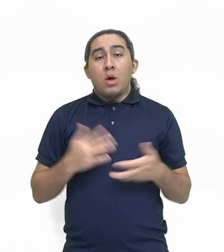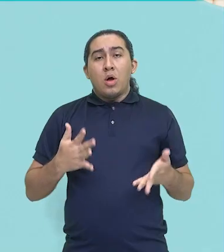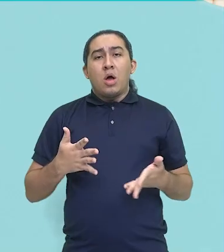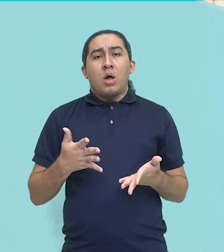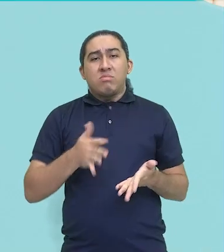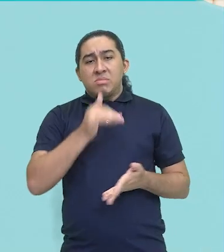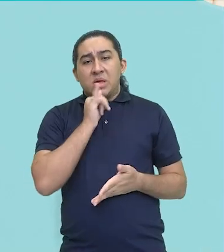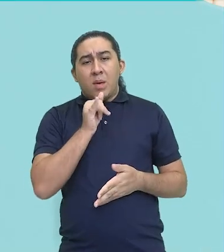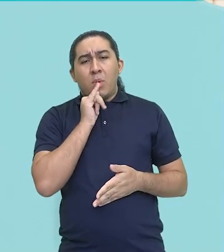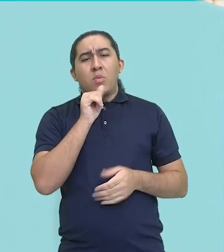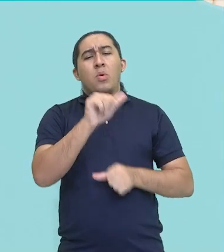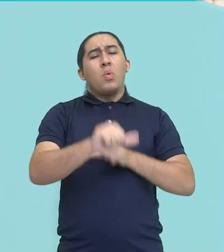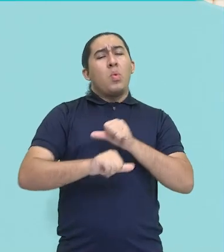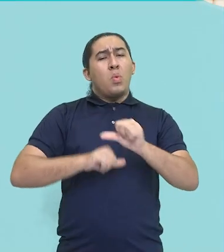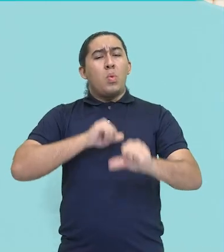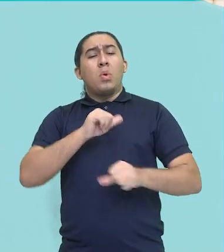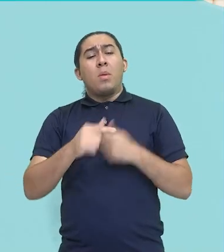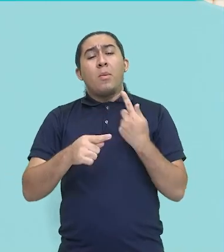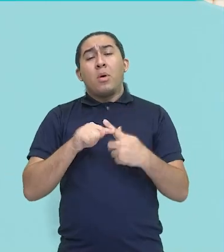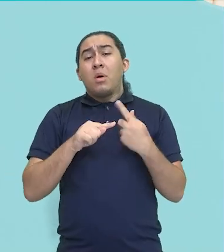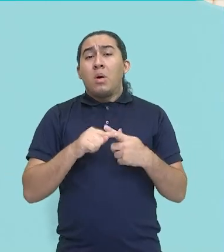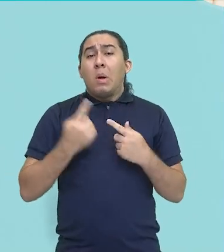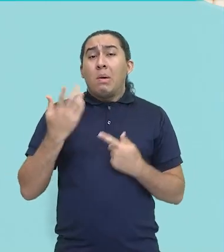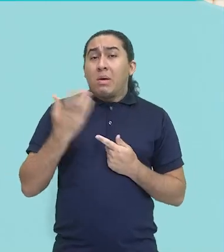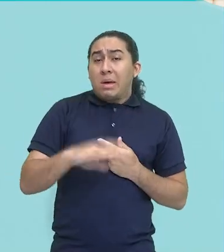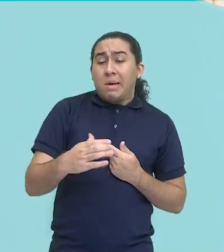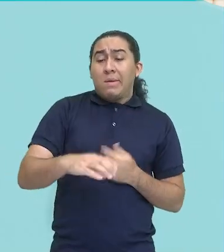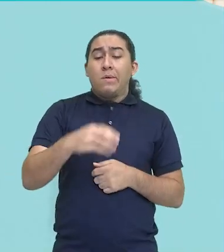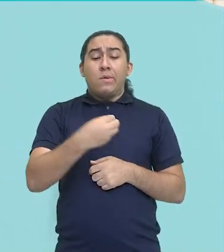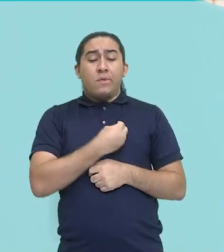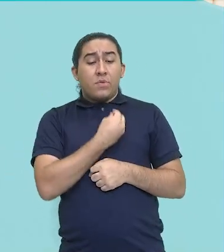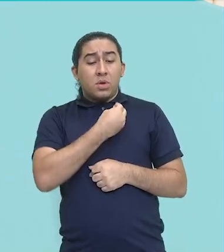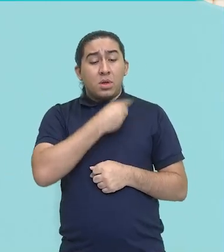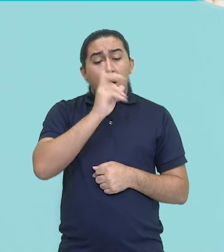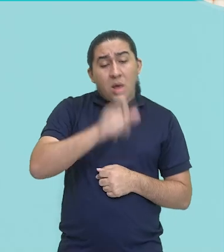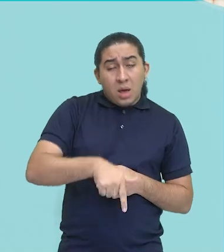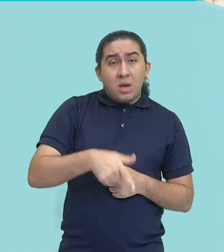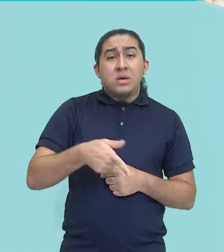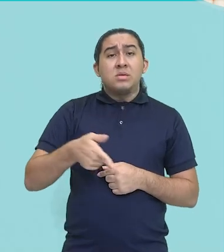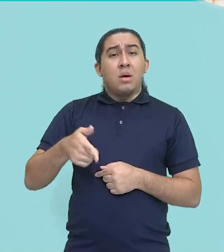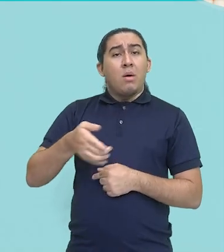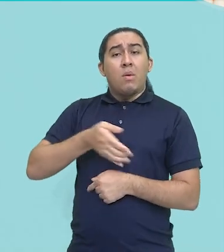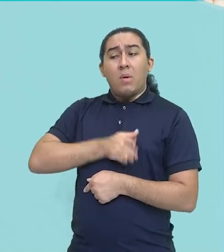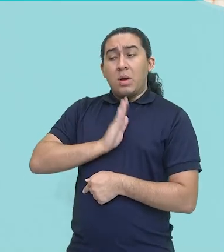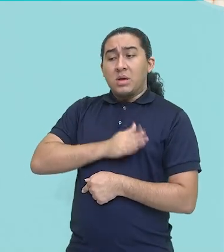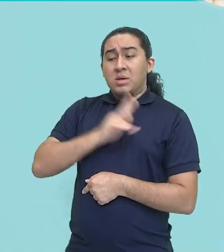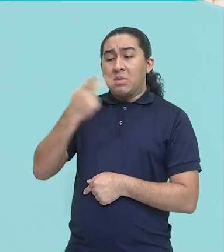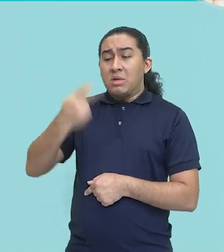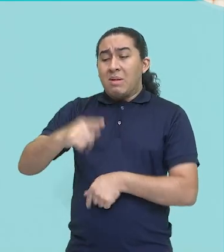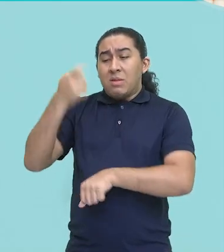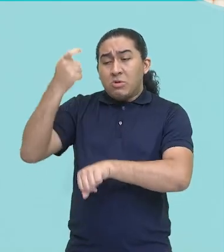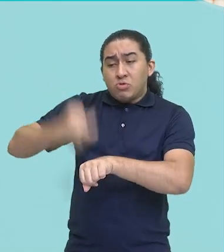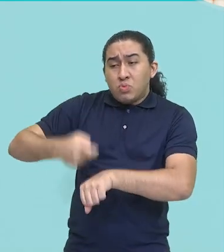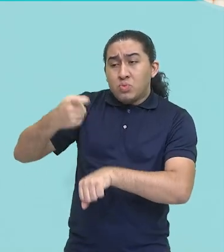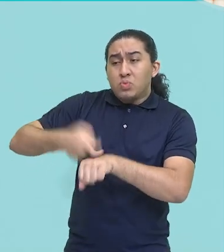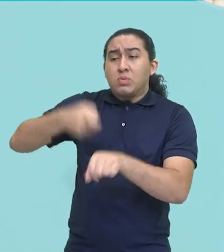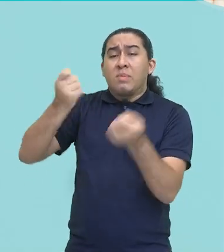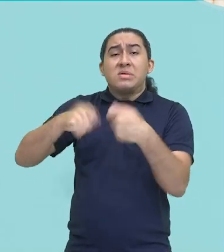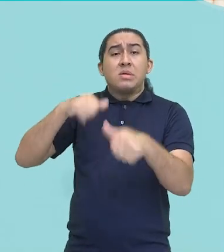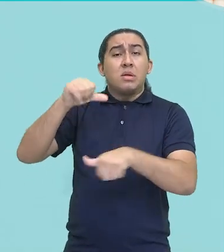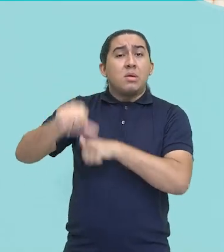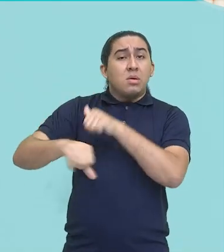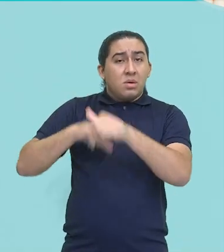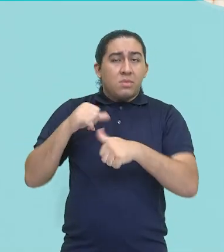aguento mais viver assim. Né? Faça com que amoleça esse coração duro. Não é isso?